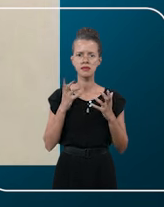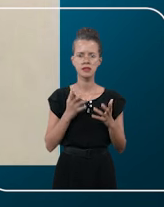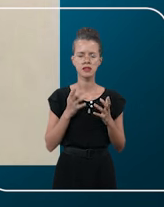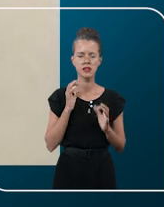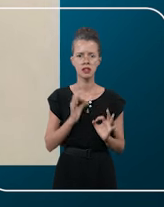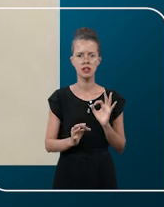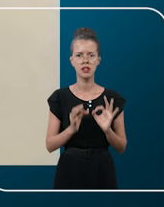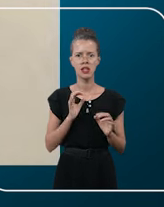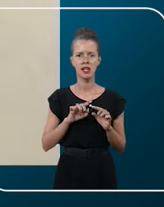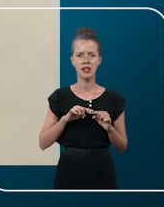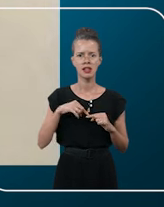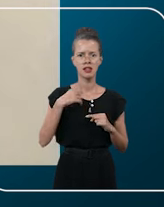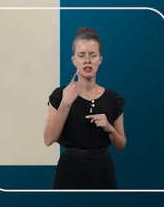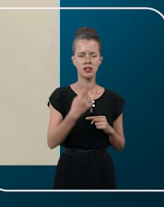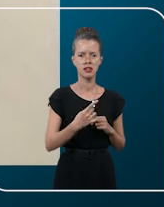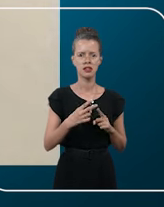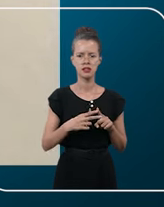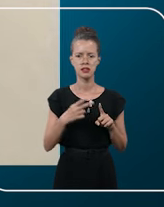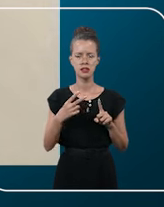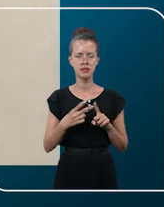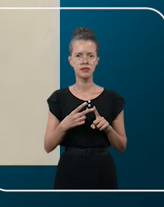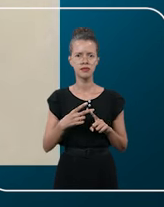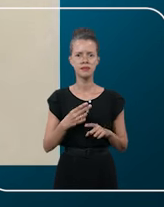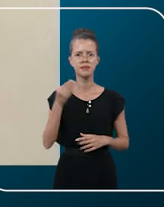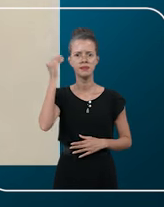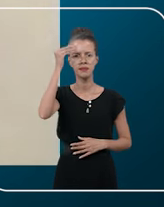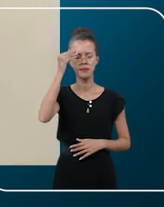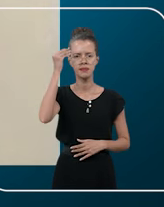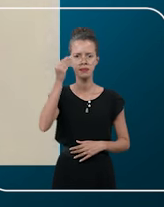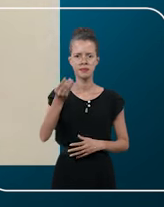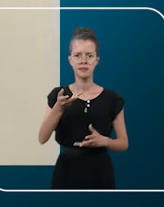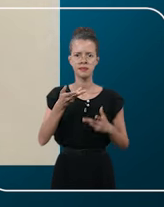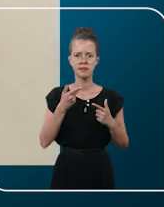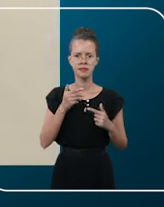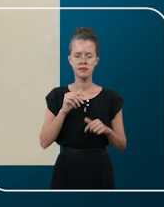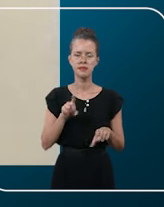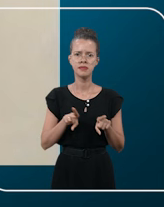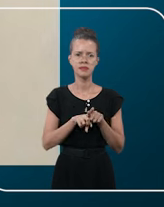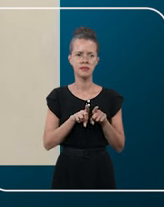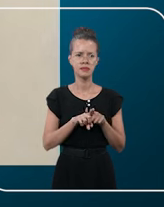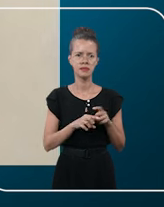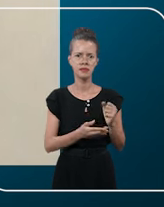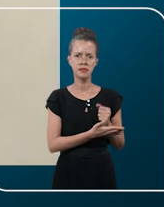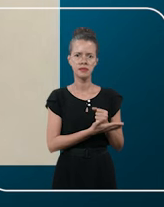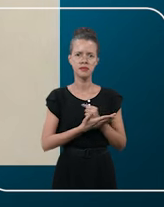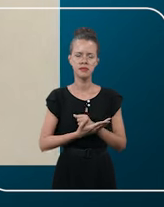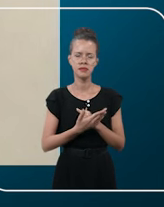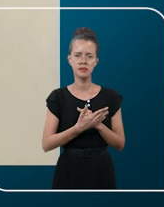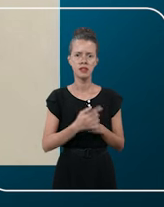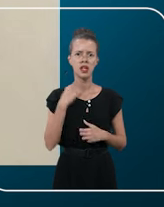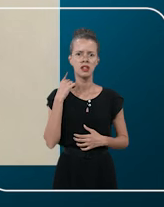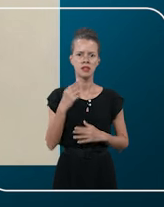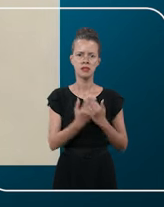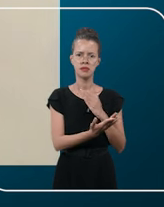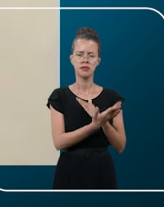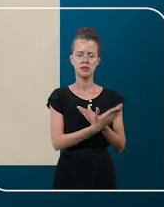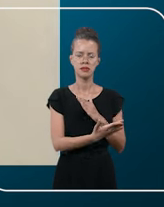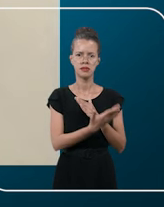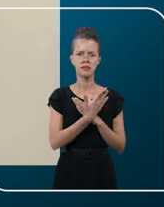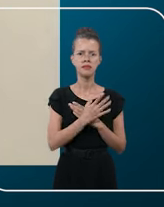dois profissionais, e ainda assim contando com o auxílio de um advogado, eu acredito que é importante tentar a solução